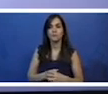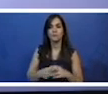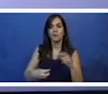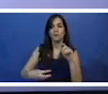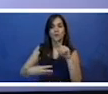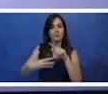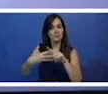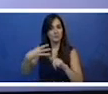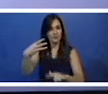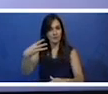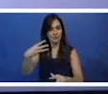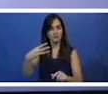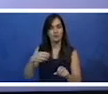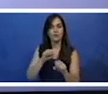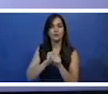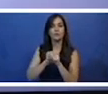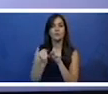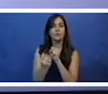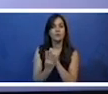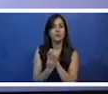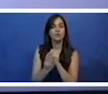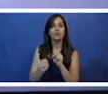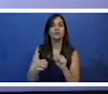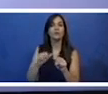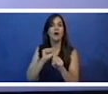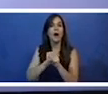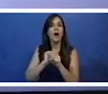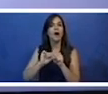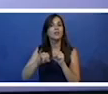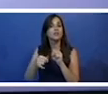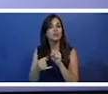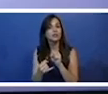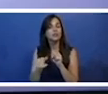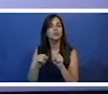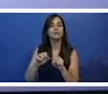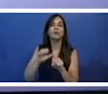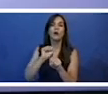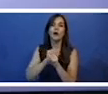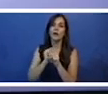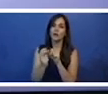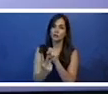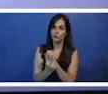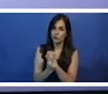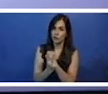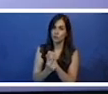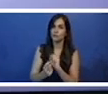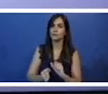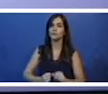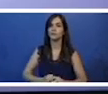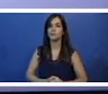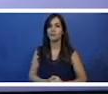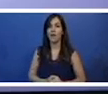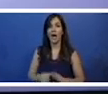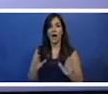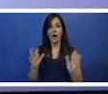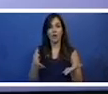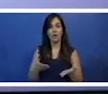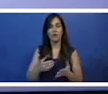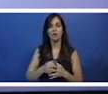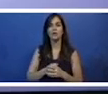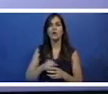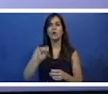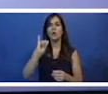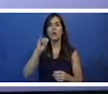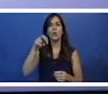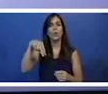Substantivos, adjetivos, advérbios. Por isso, a sua denominação. O infinitivo